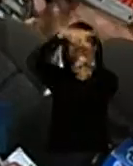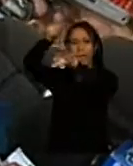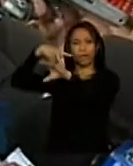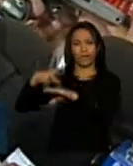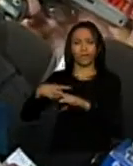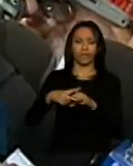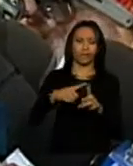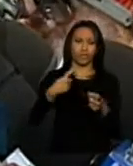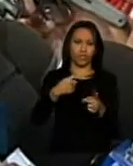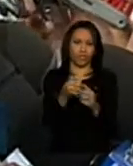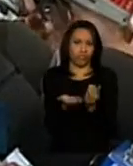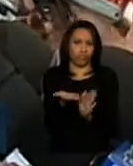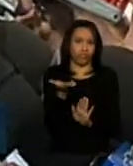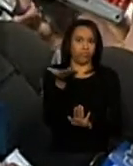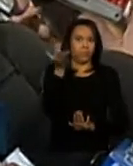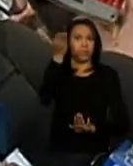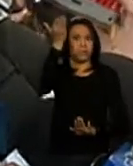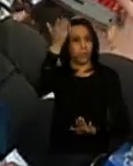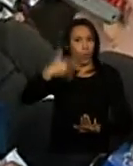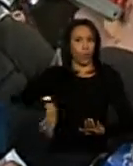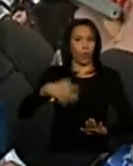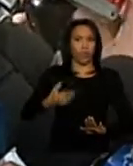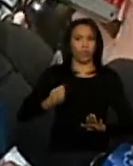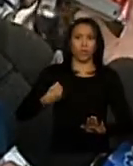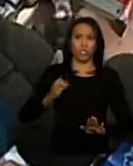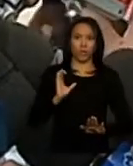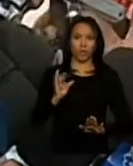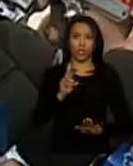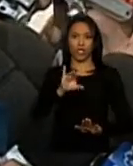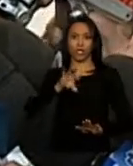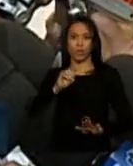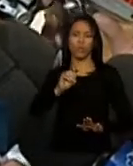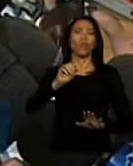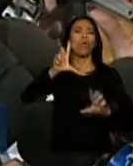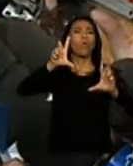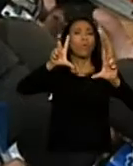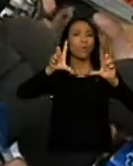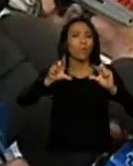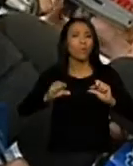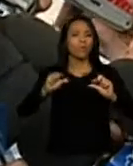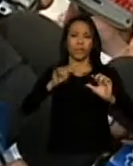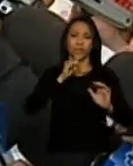média alta, ou seja, dos países mais ricos. Teve uma redução maior do que